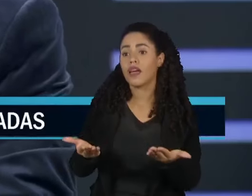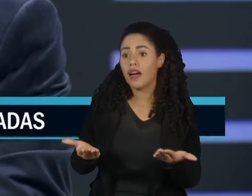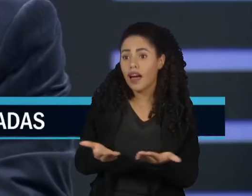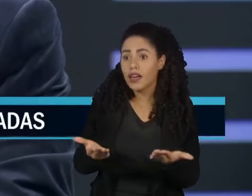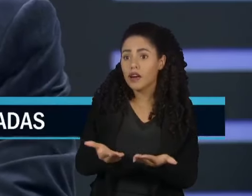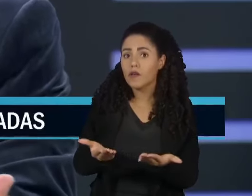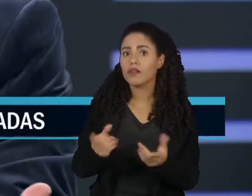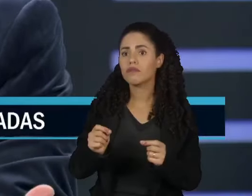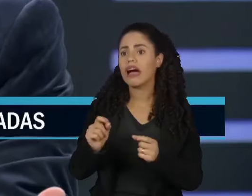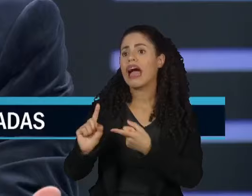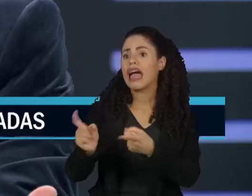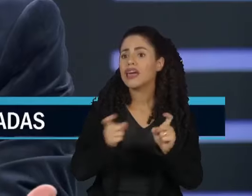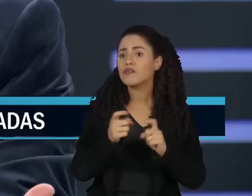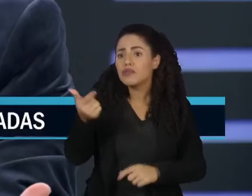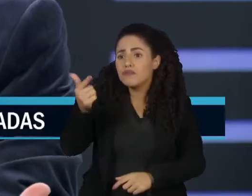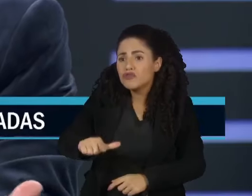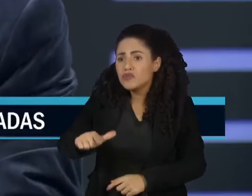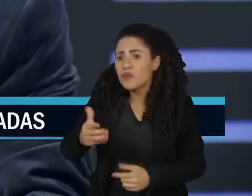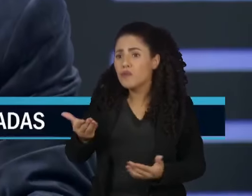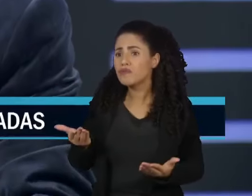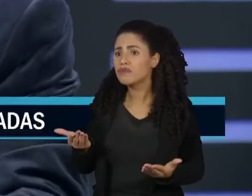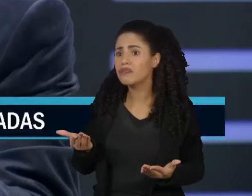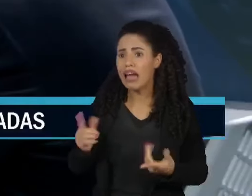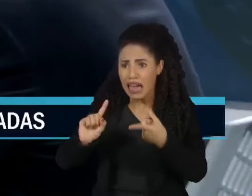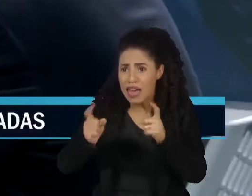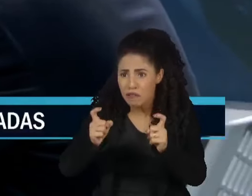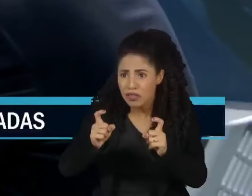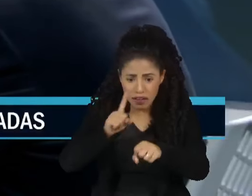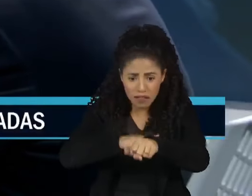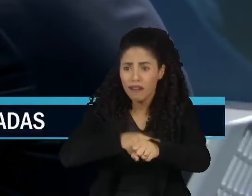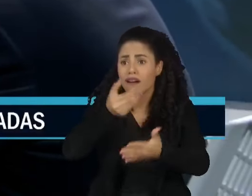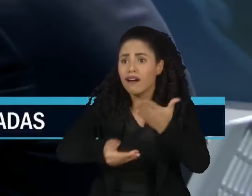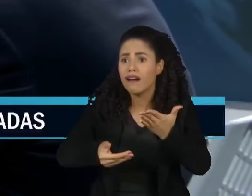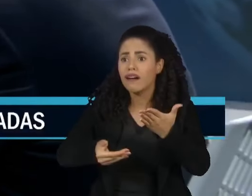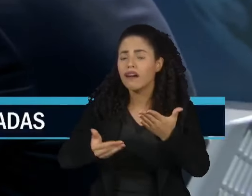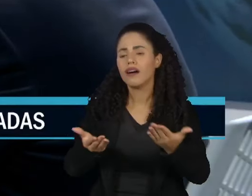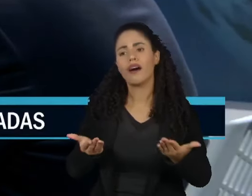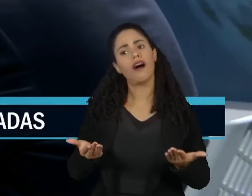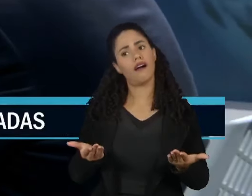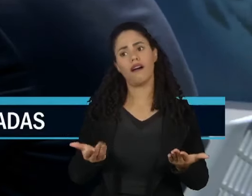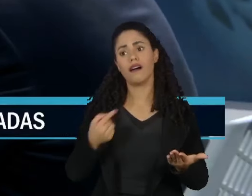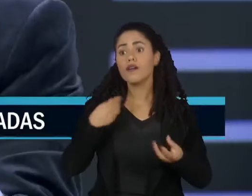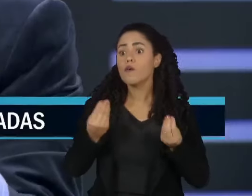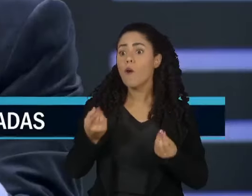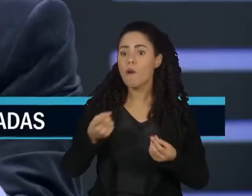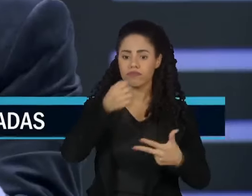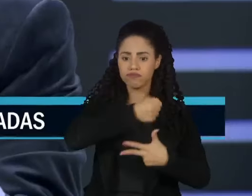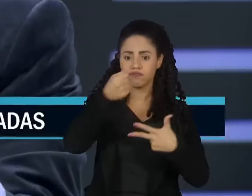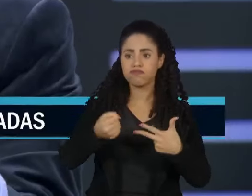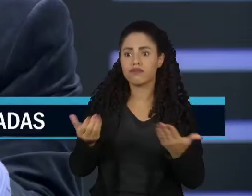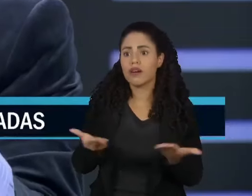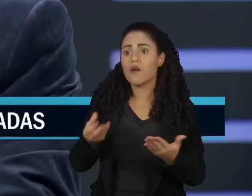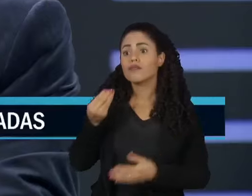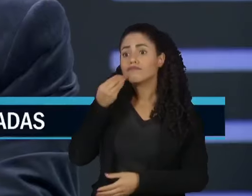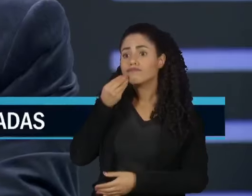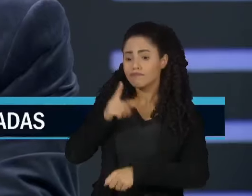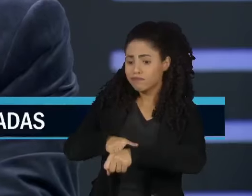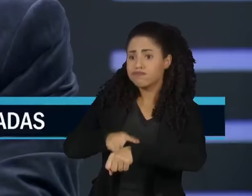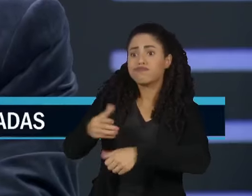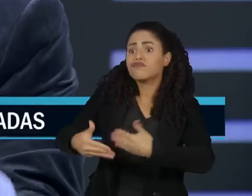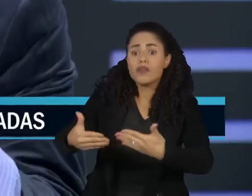campeonato, fazer reunião de novo. O tempo que se perde em reunião entre os poderes é um tempo muito